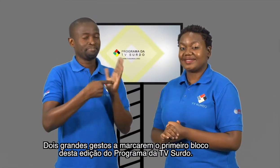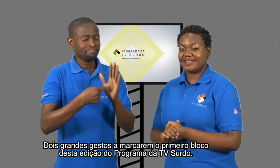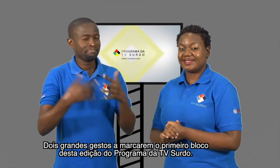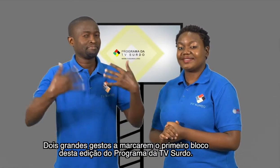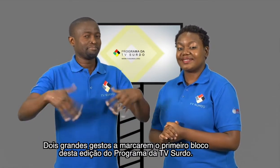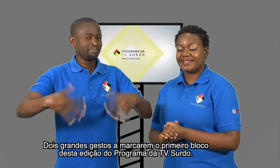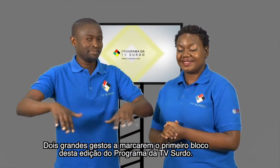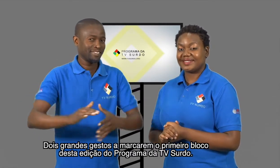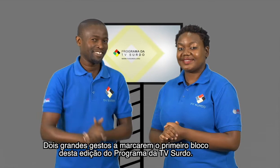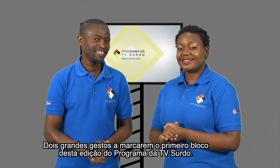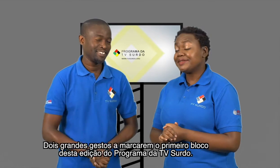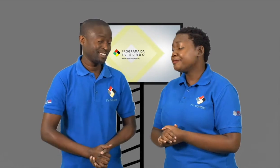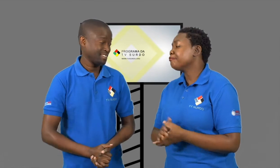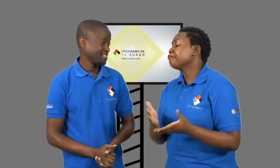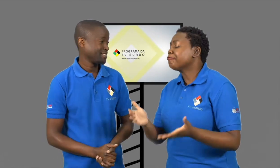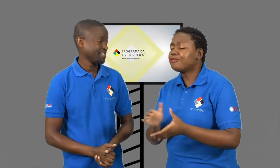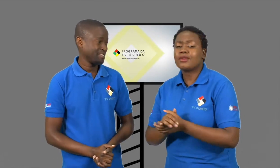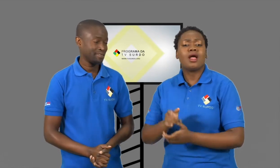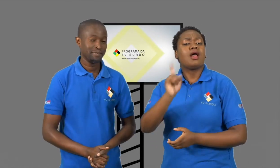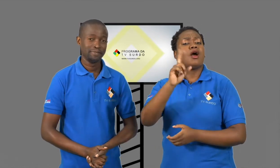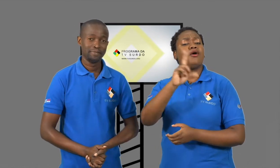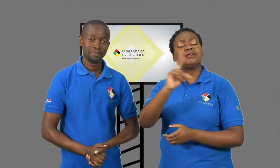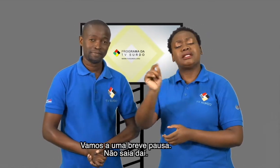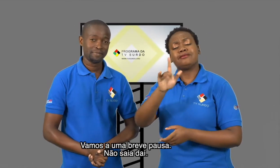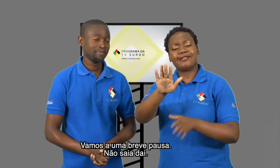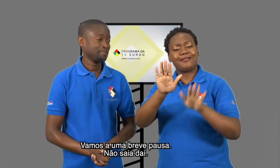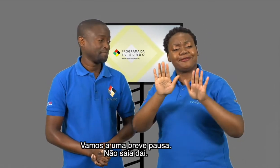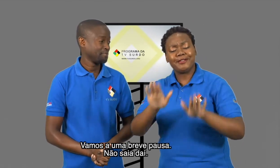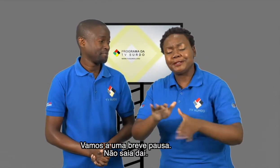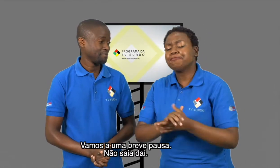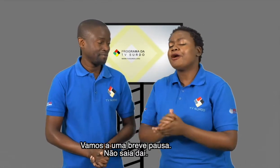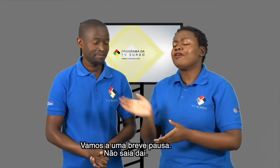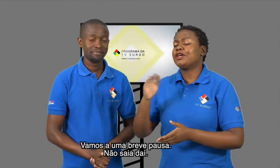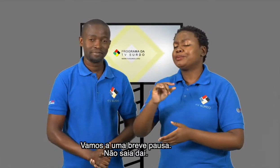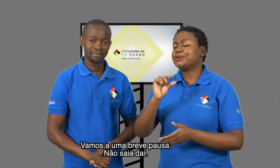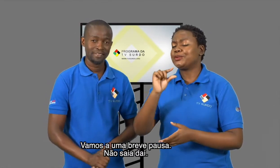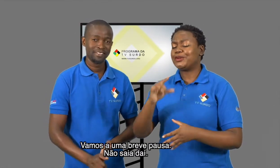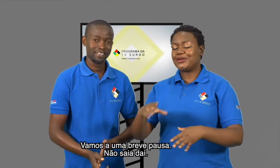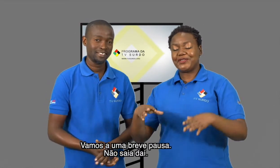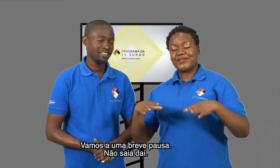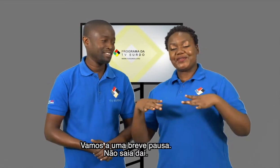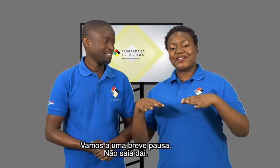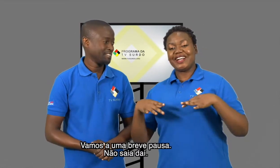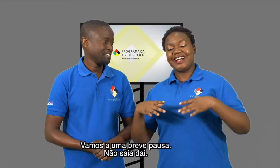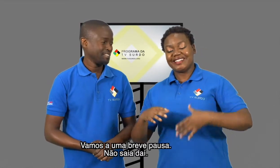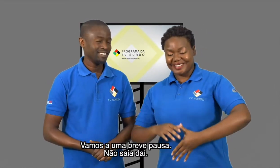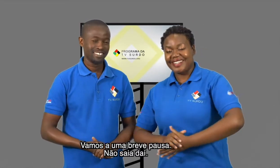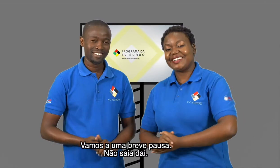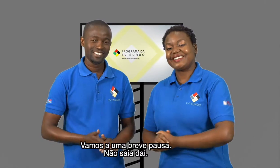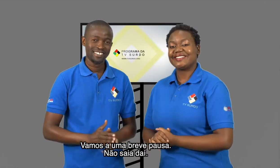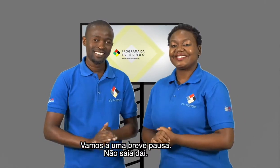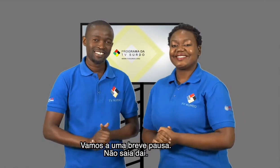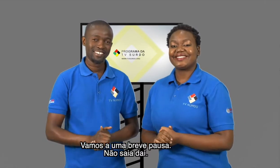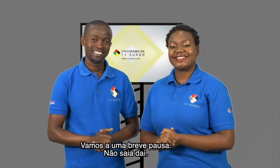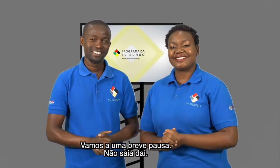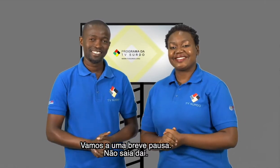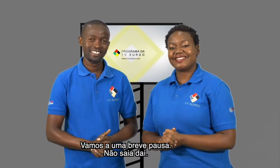desta edição do programa da TV Surdo. Vamos já uma breve pausa. Não saia daí.